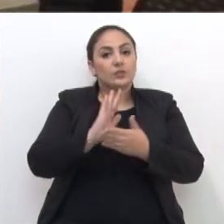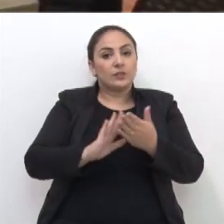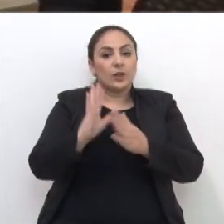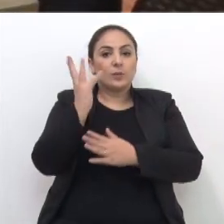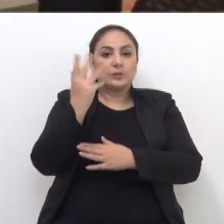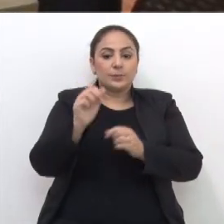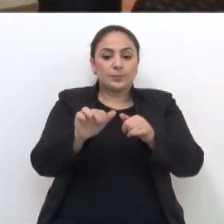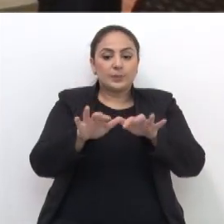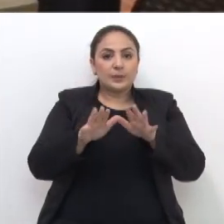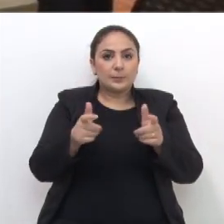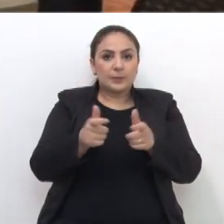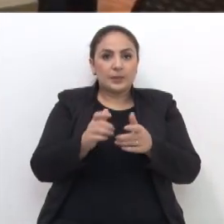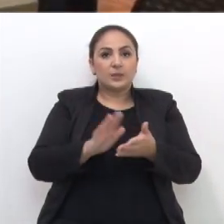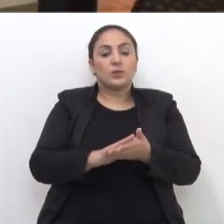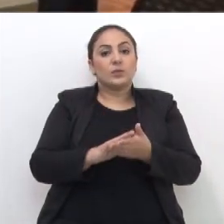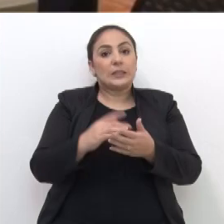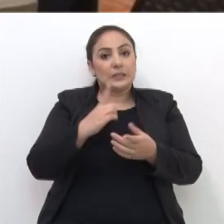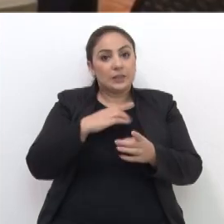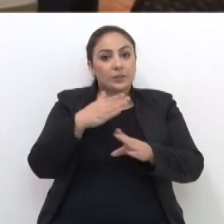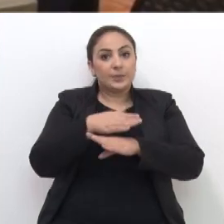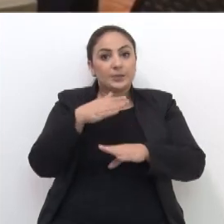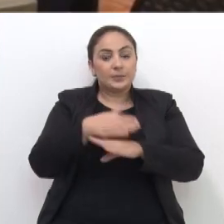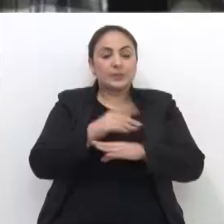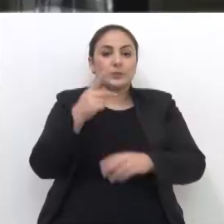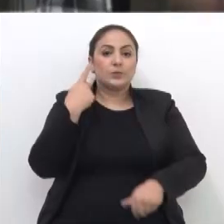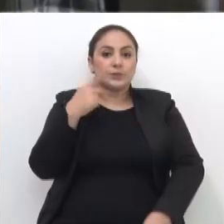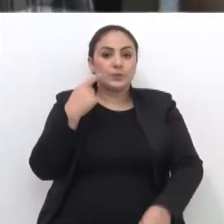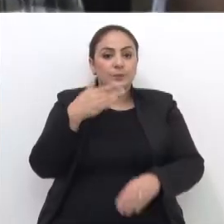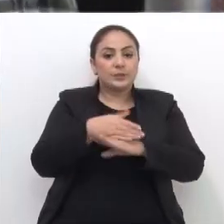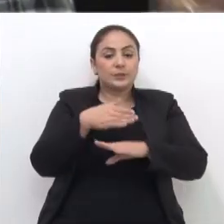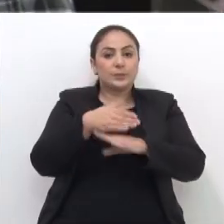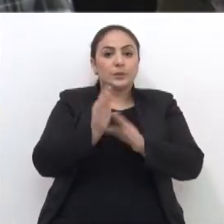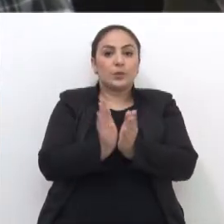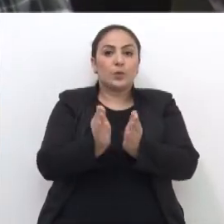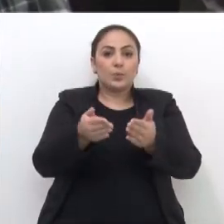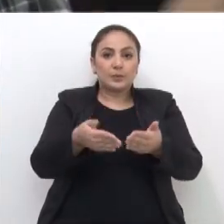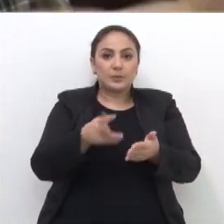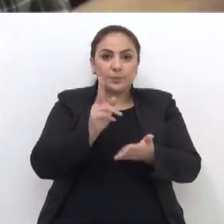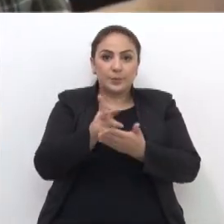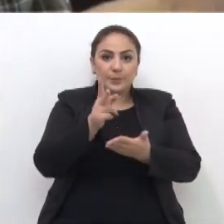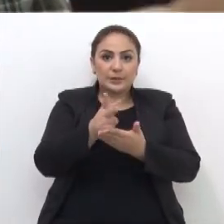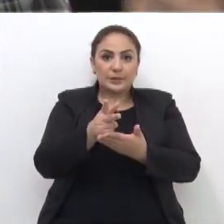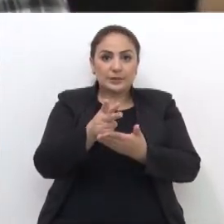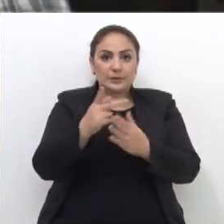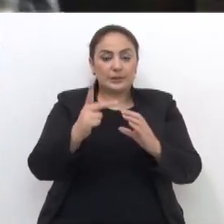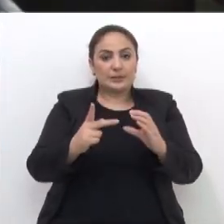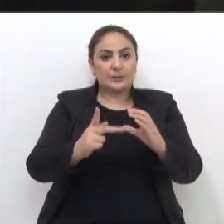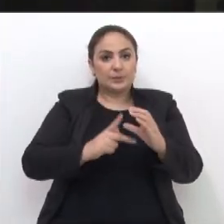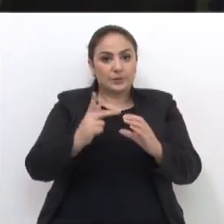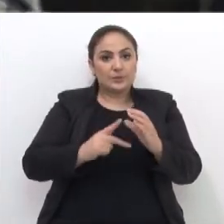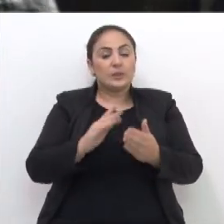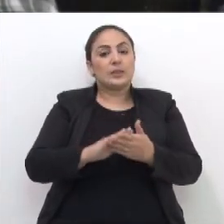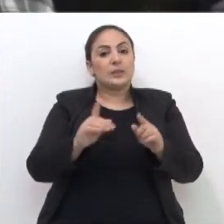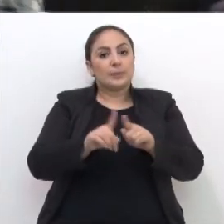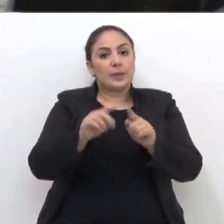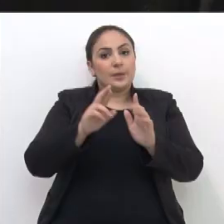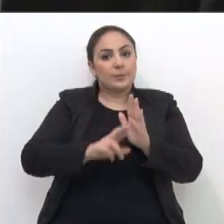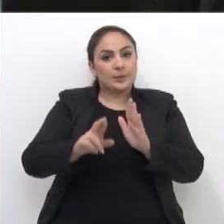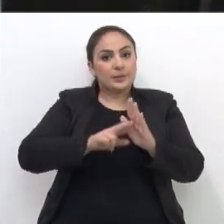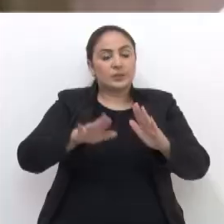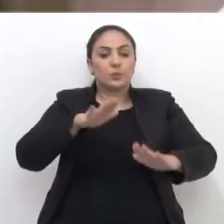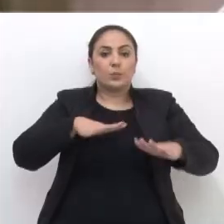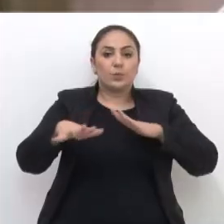construtoras, imobiliárias e do Poder Executivo. Na oportunidade, foram discutidas alterações em 16